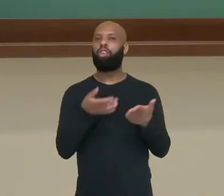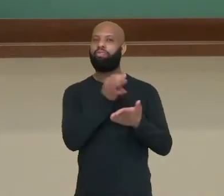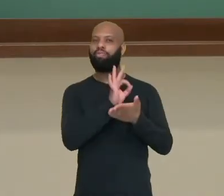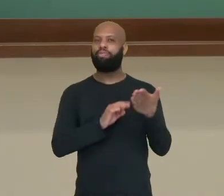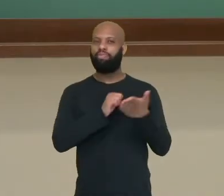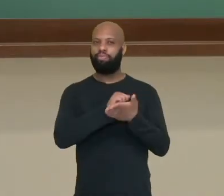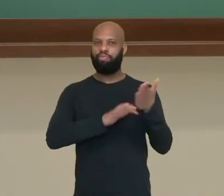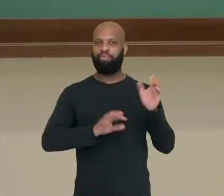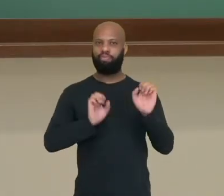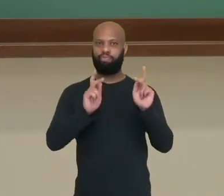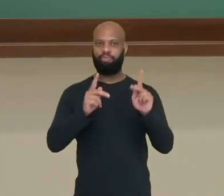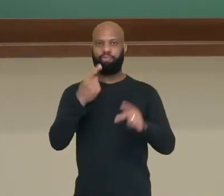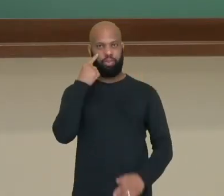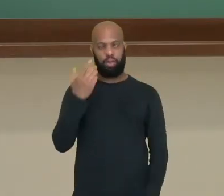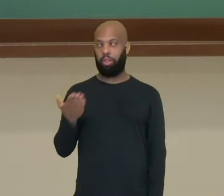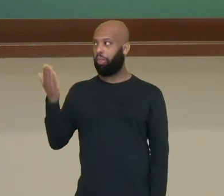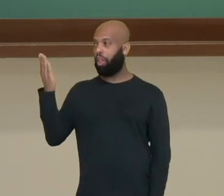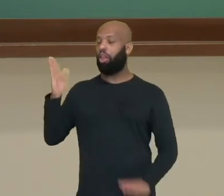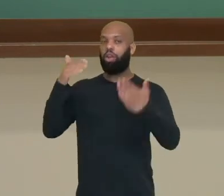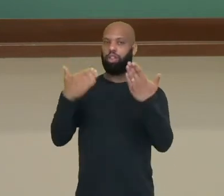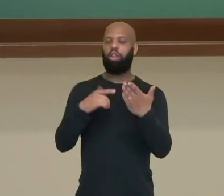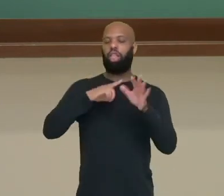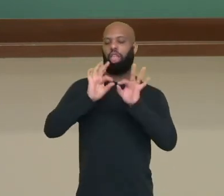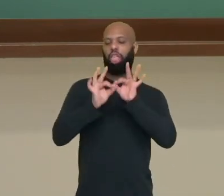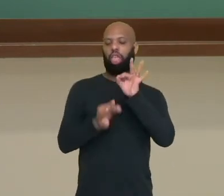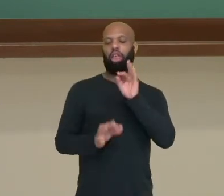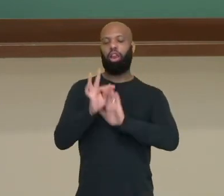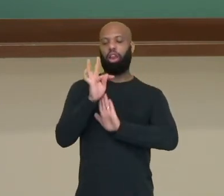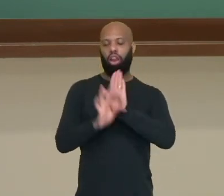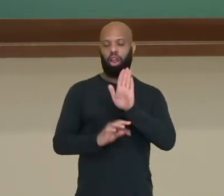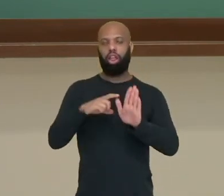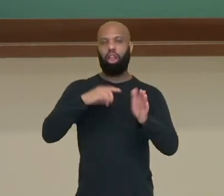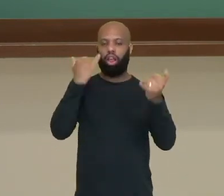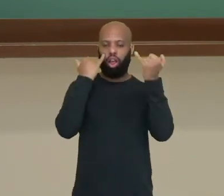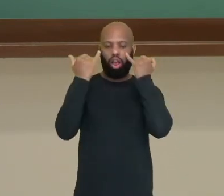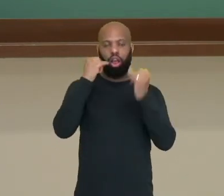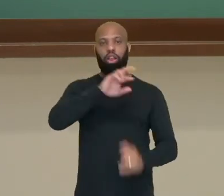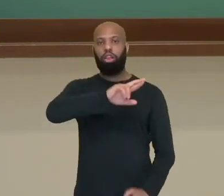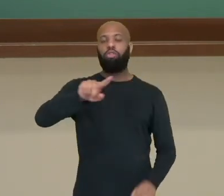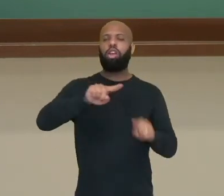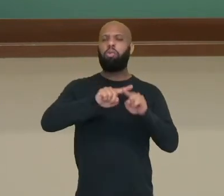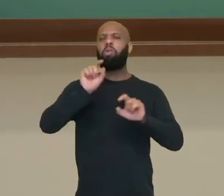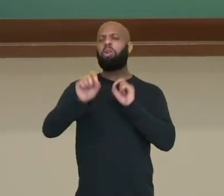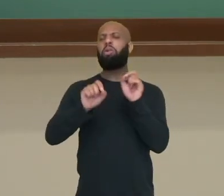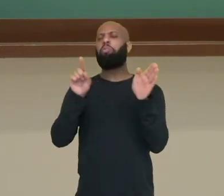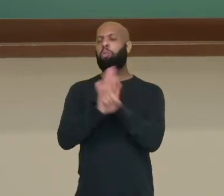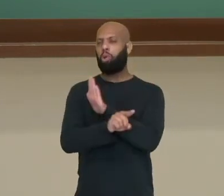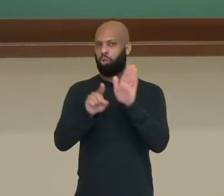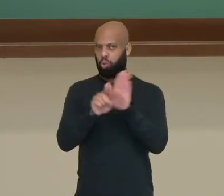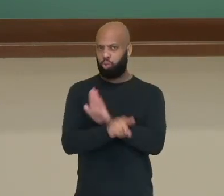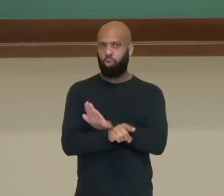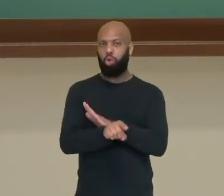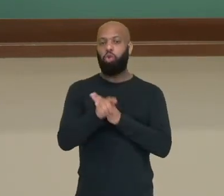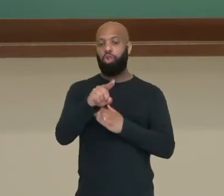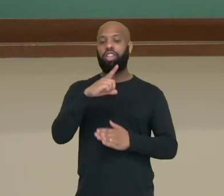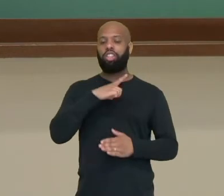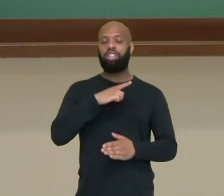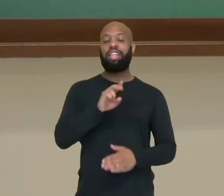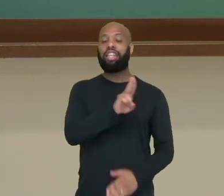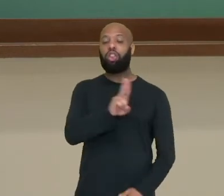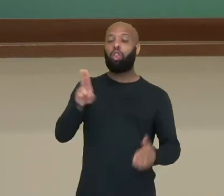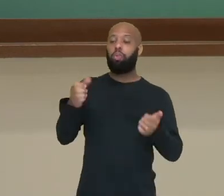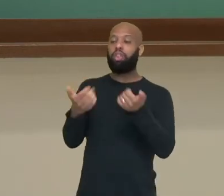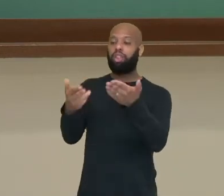Correção da atividade, olha só, o enunciado é bem grande, conta bastante informações, mas o que ele quer saber é o seguinte: como devemos